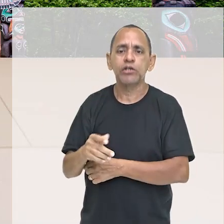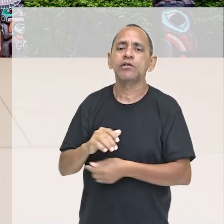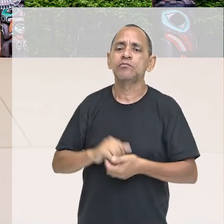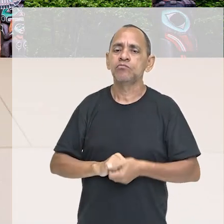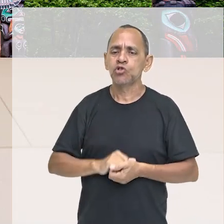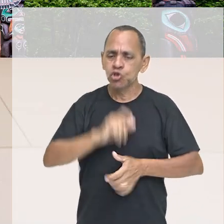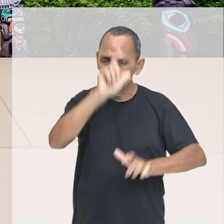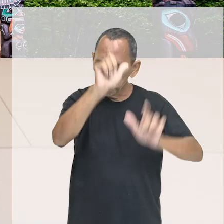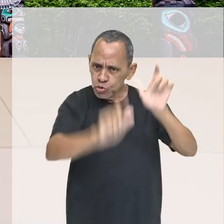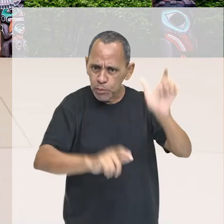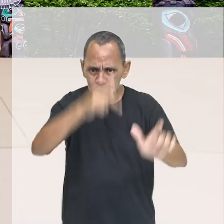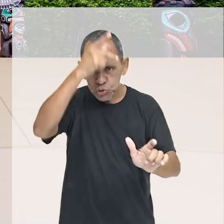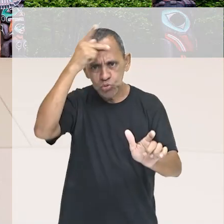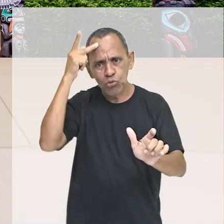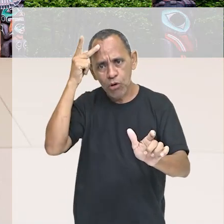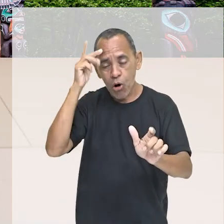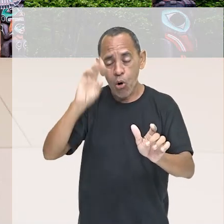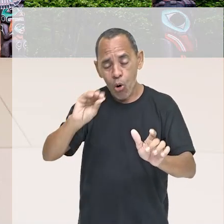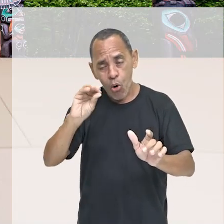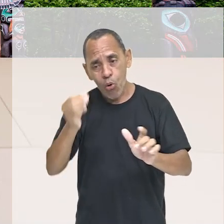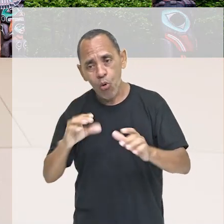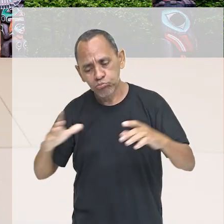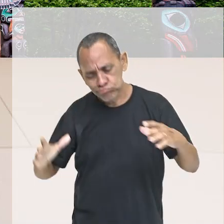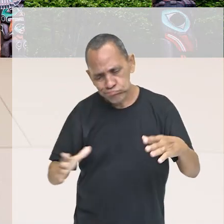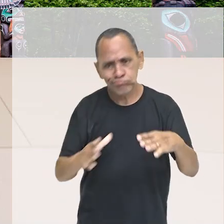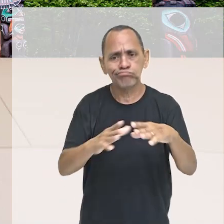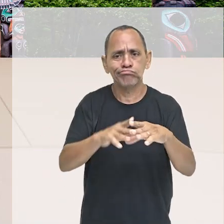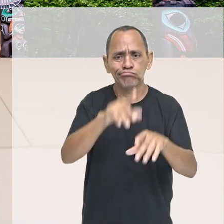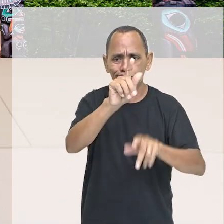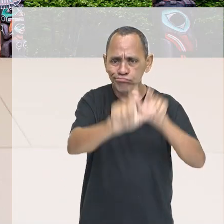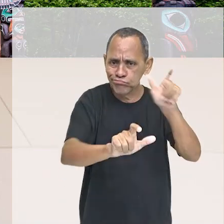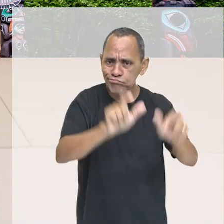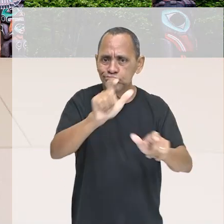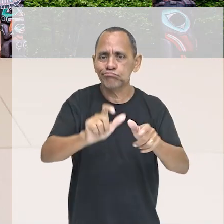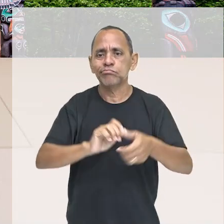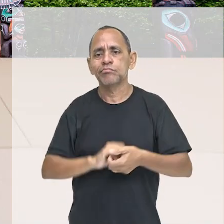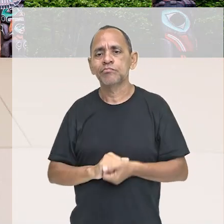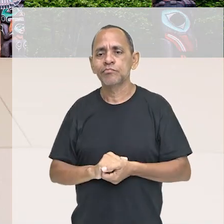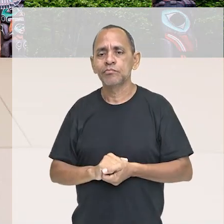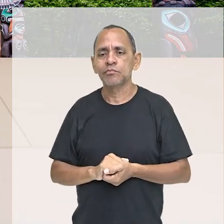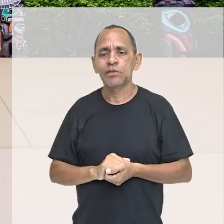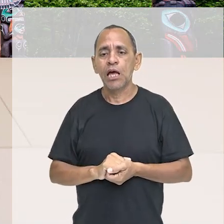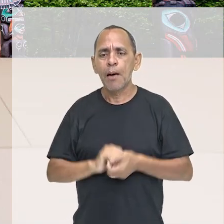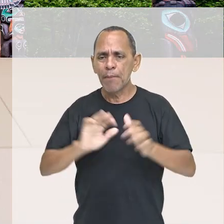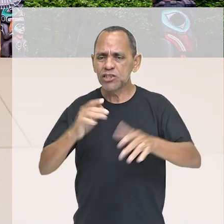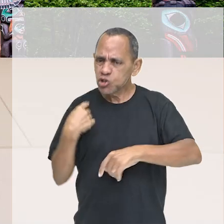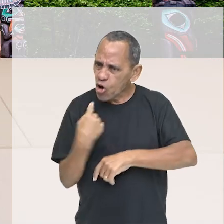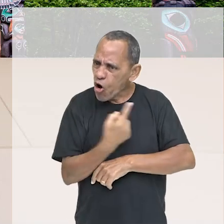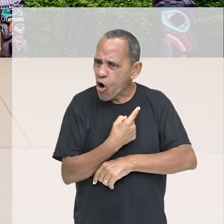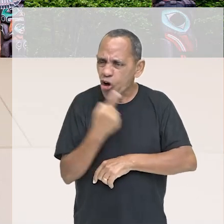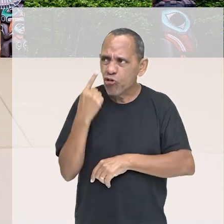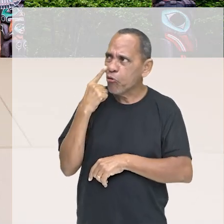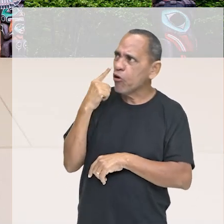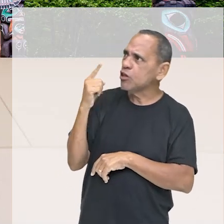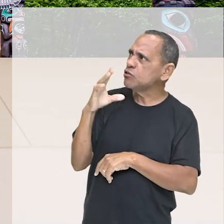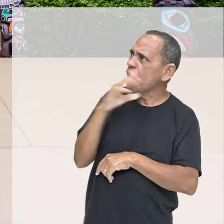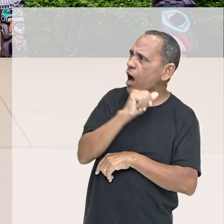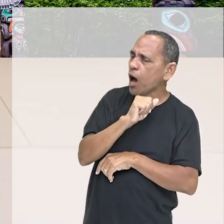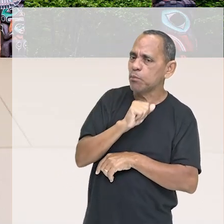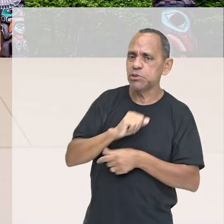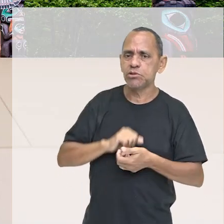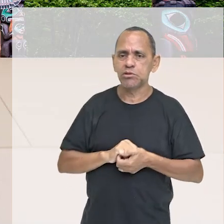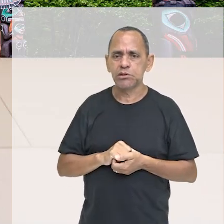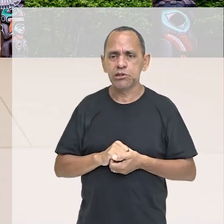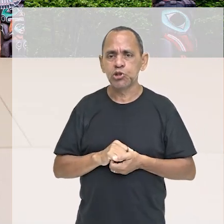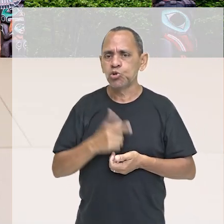pessoa ou de um grupo de pessoas. Mas para nós, olhando aqui rapidamente, sem conhecimento, é apenas